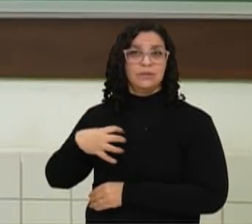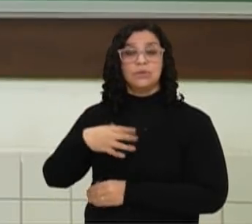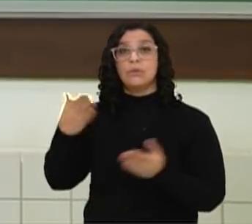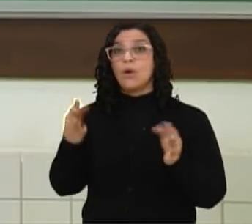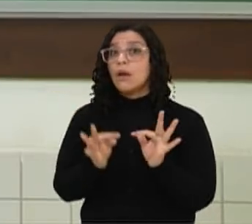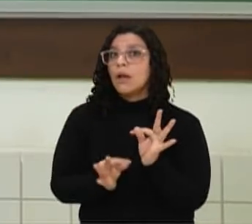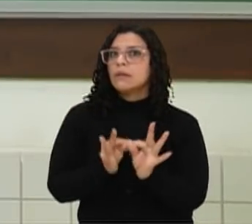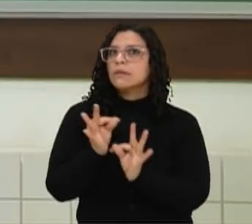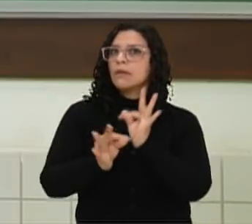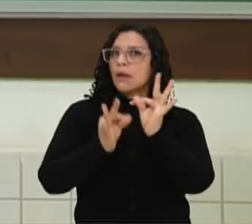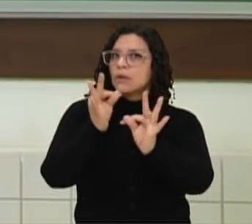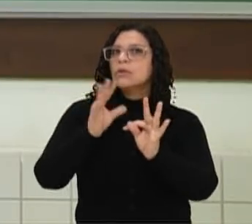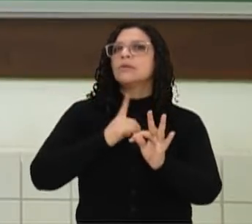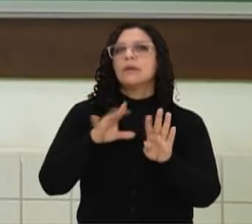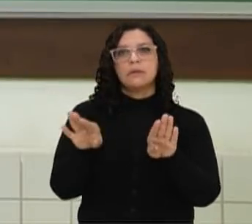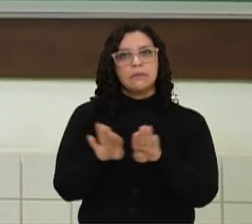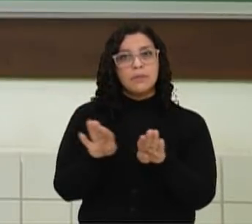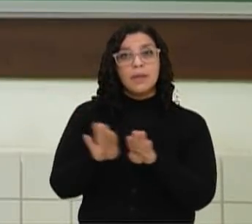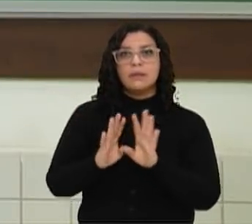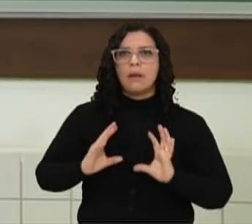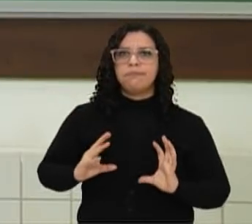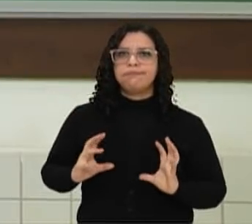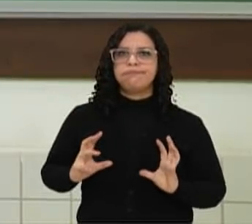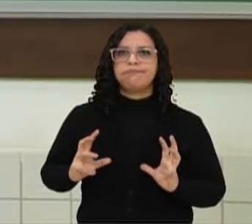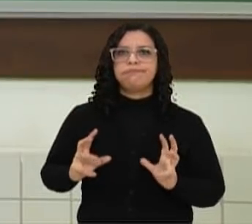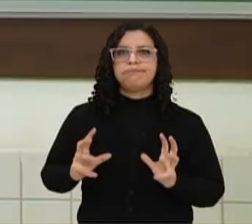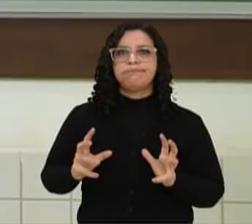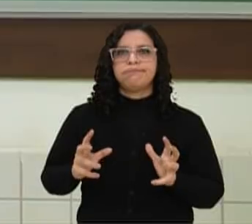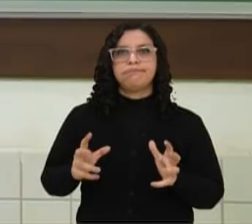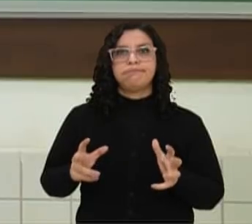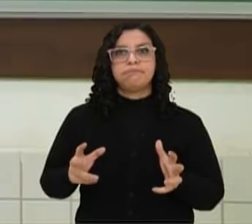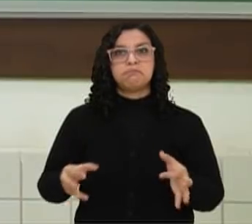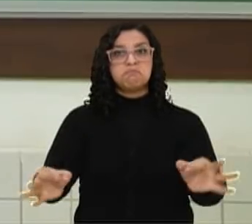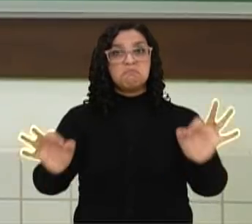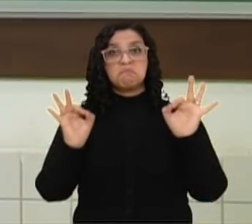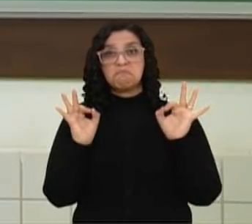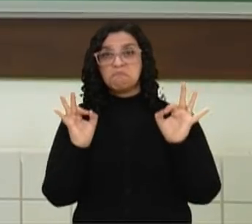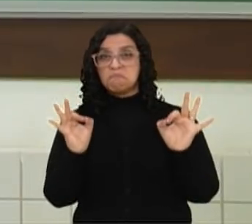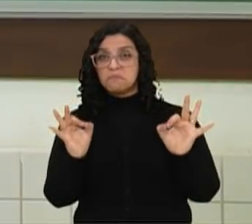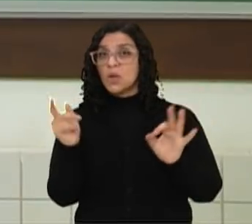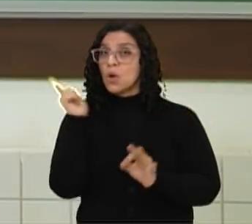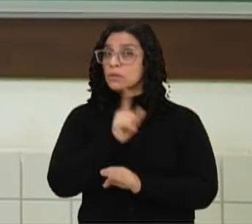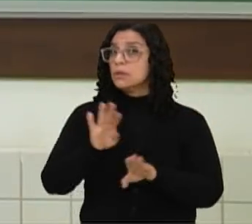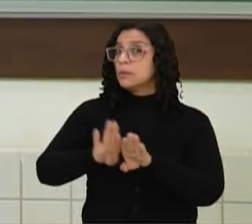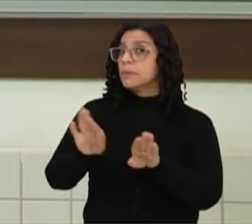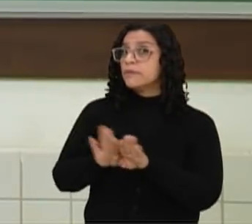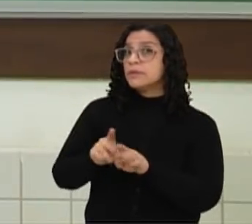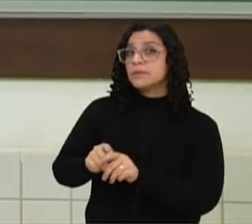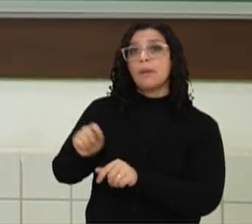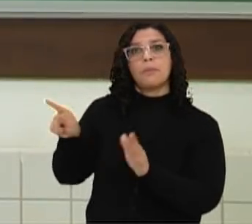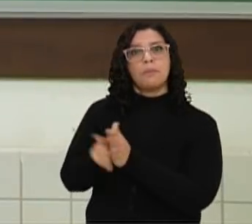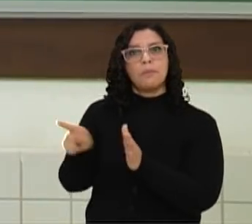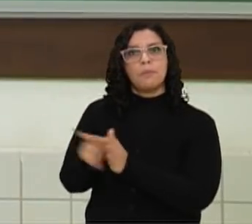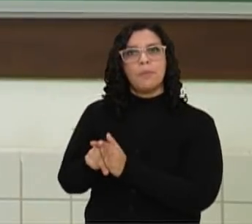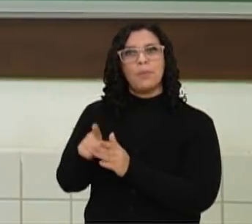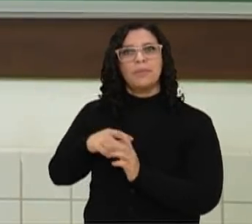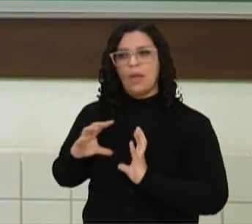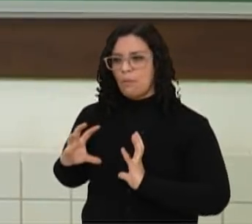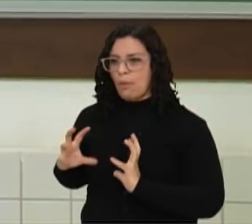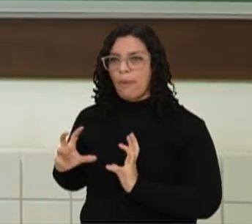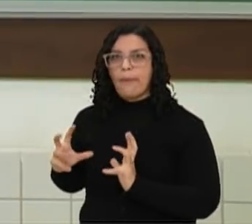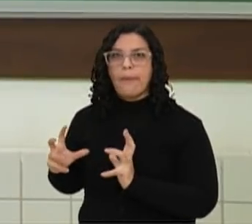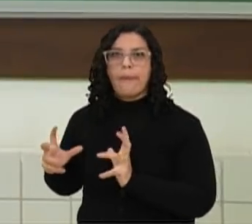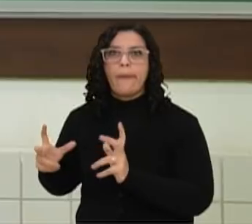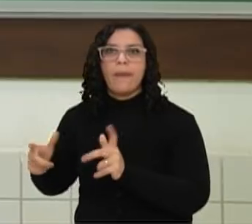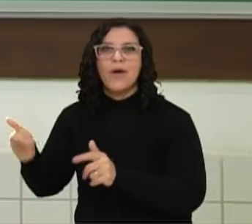tem tecnologia, você tem as máquinas cada vez mais modernas para desenvolver todas essas atividades voltadas ali para o